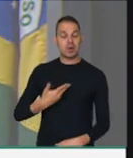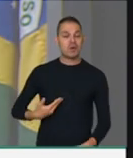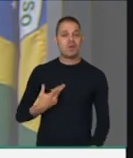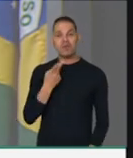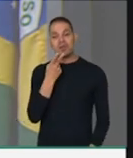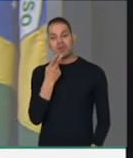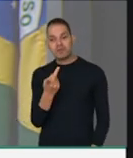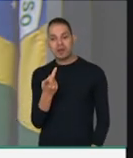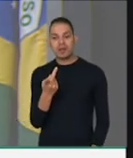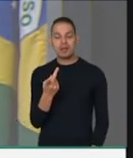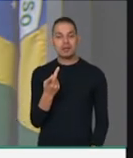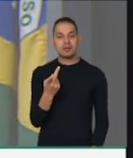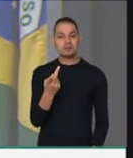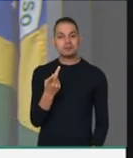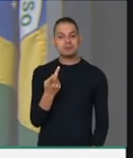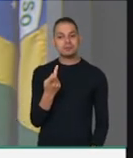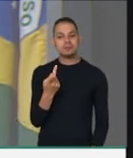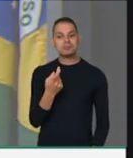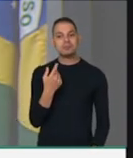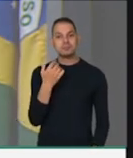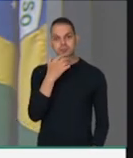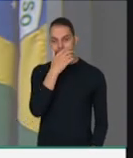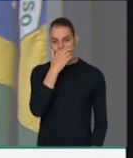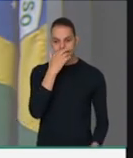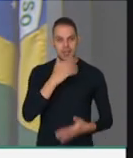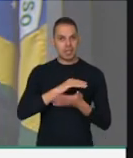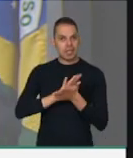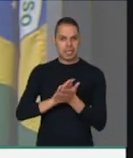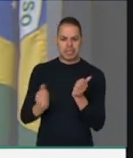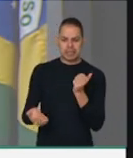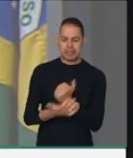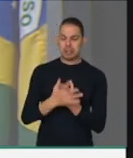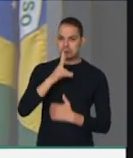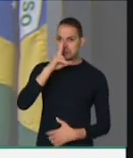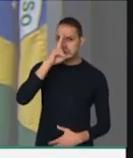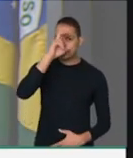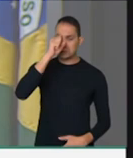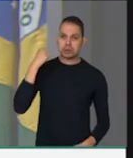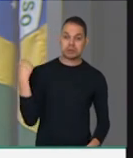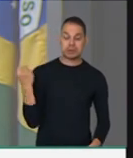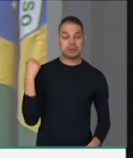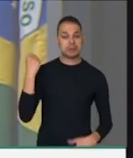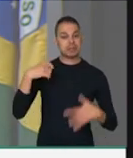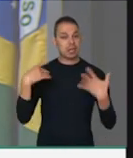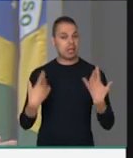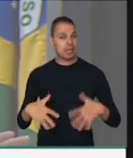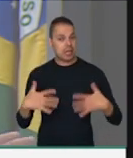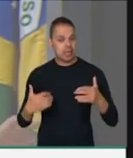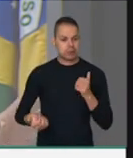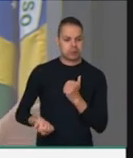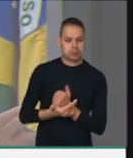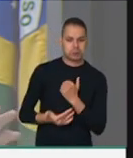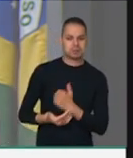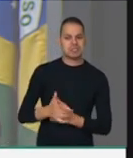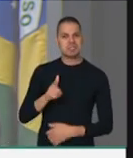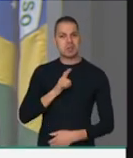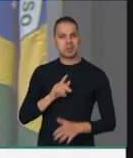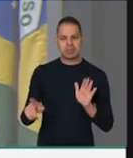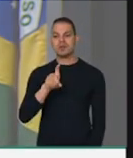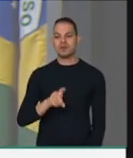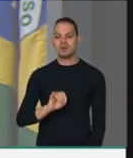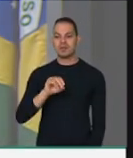que é um caso esse acabo de corrupção um prazo caso grave de corrupção do governo